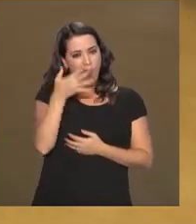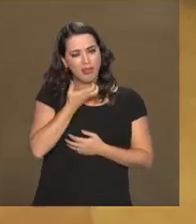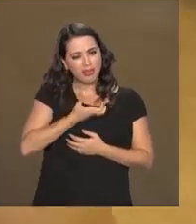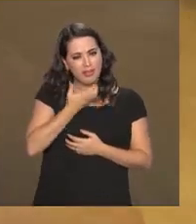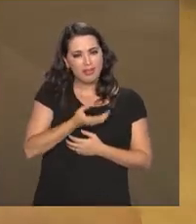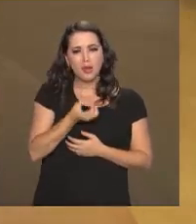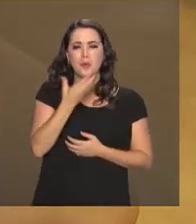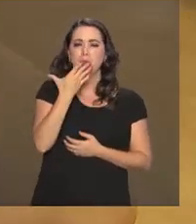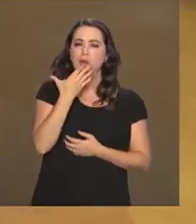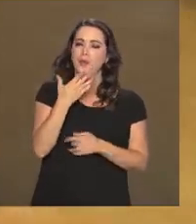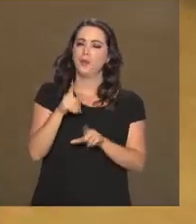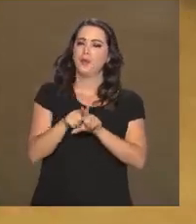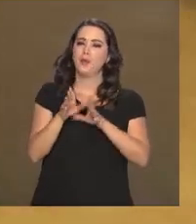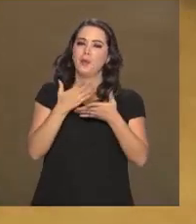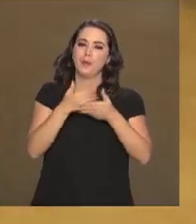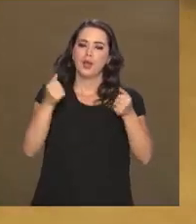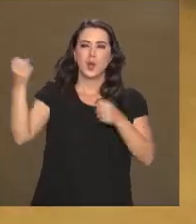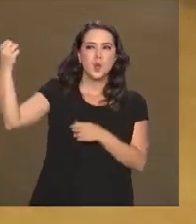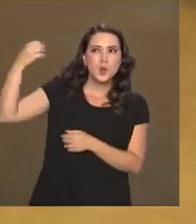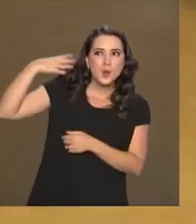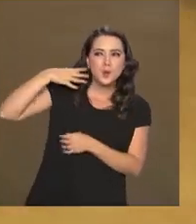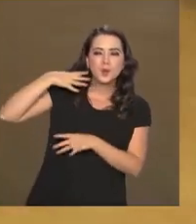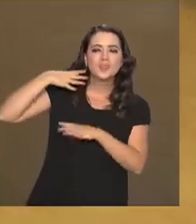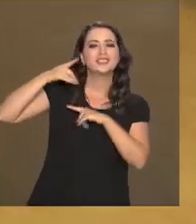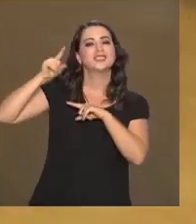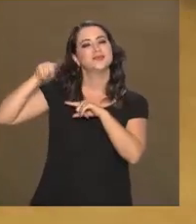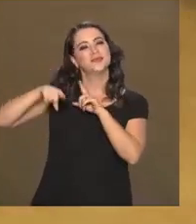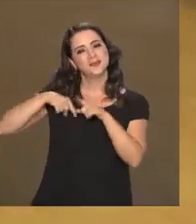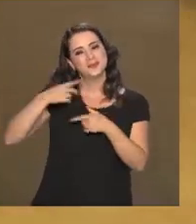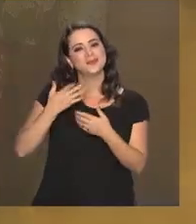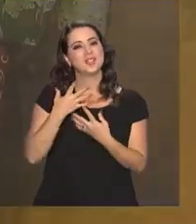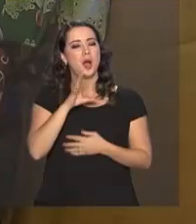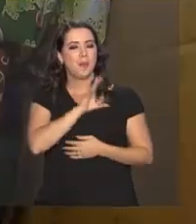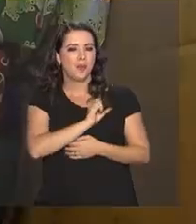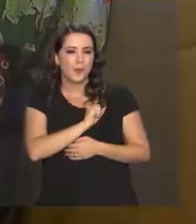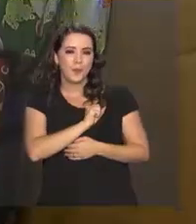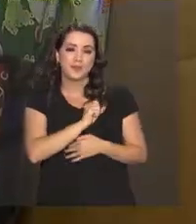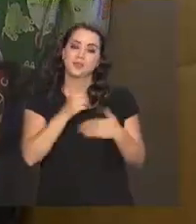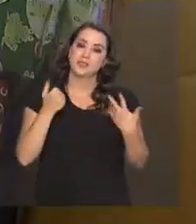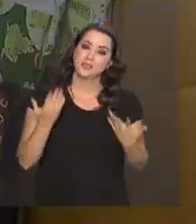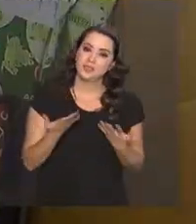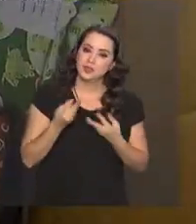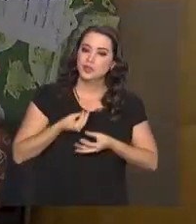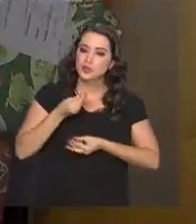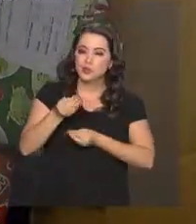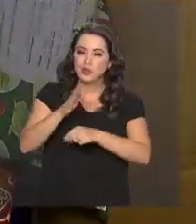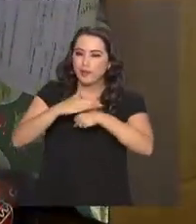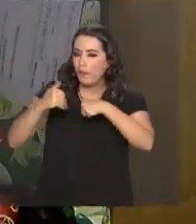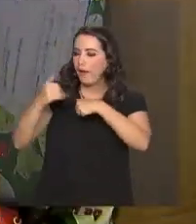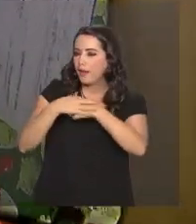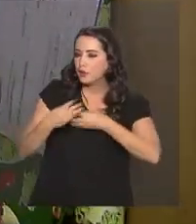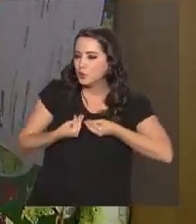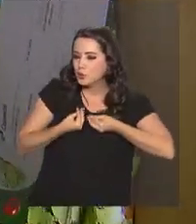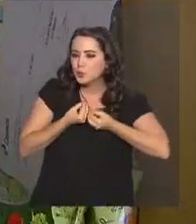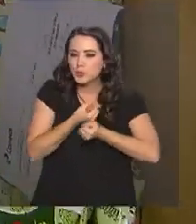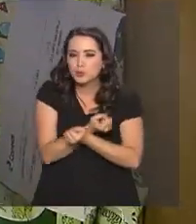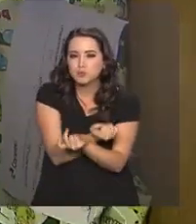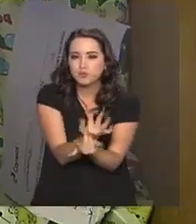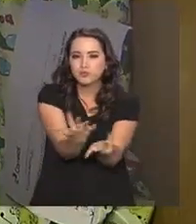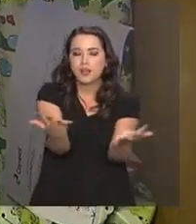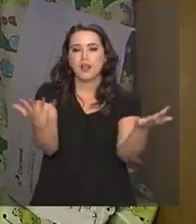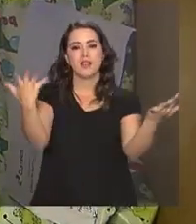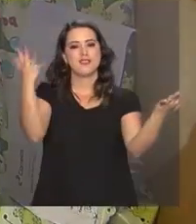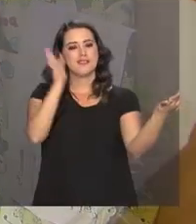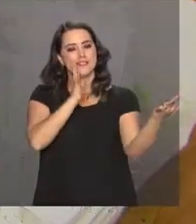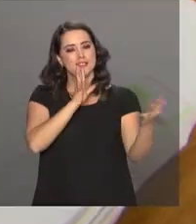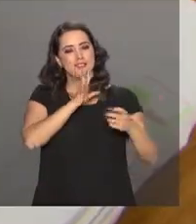um pouco mais de de luz nem um pouco bahia que a moe e repassar o carinho e distribuir esse